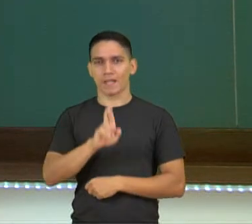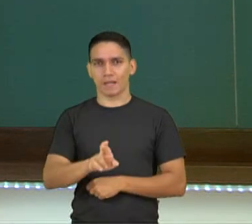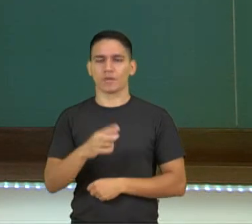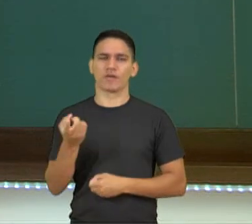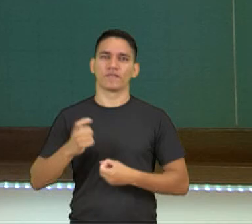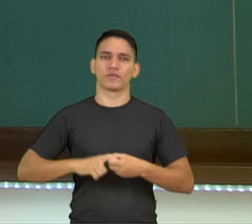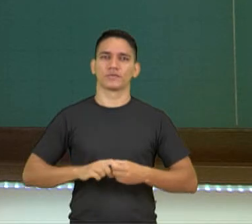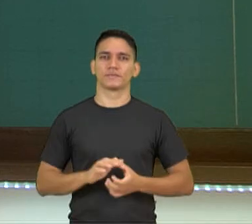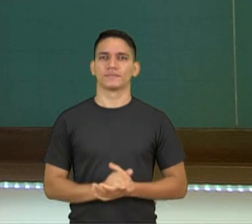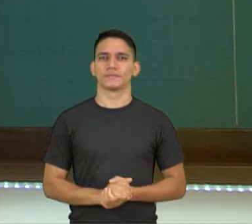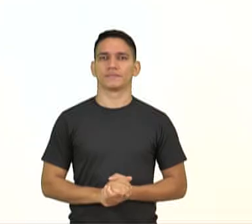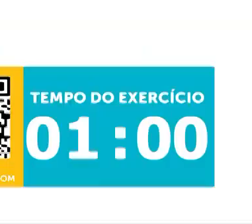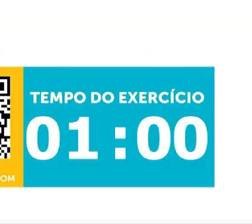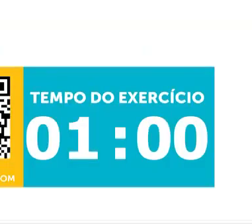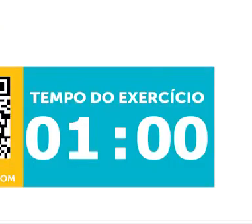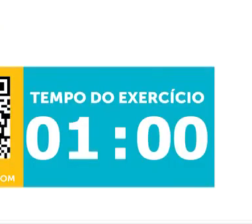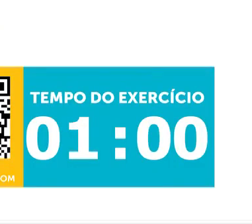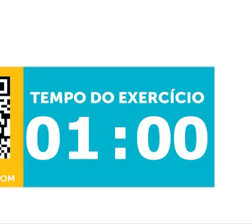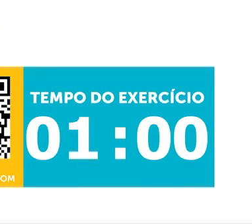e eu já volto.